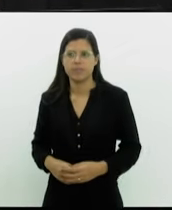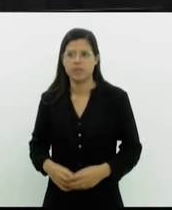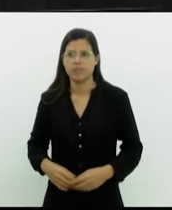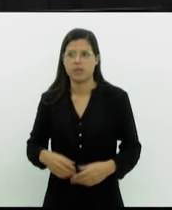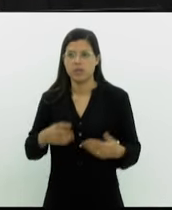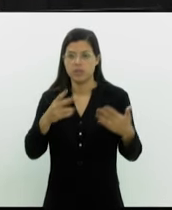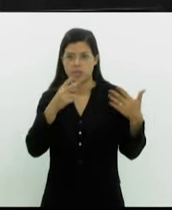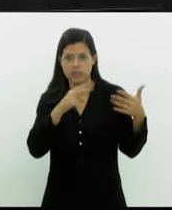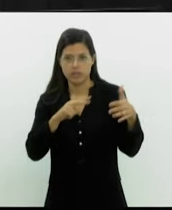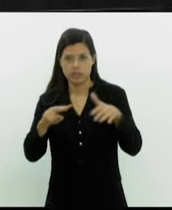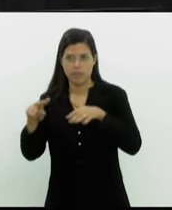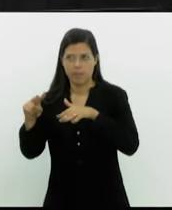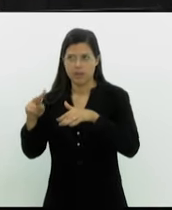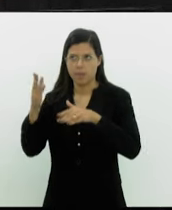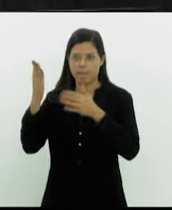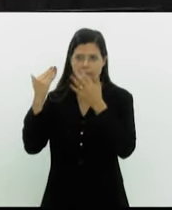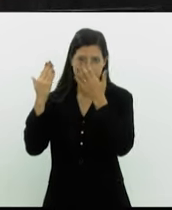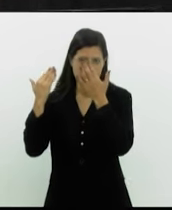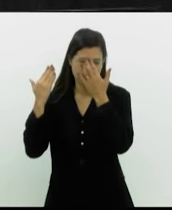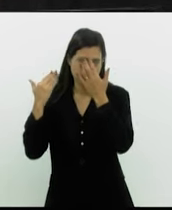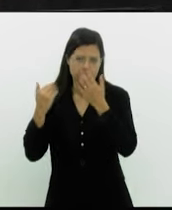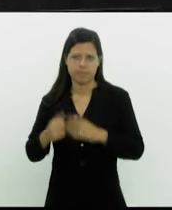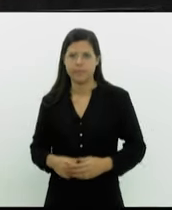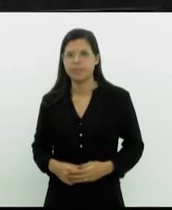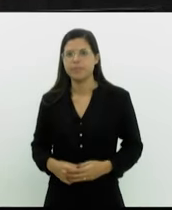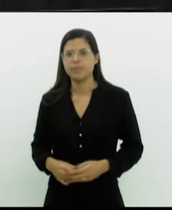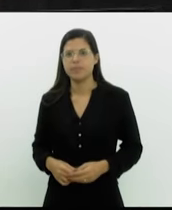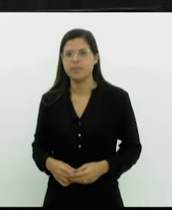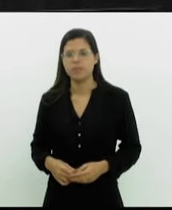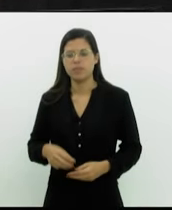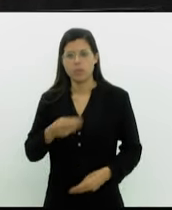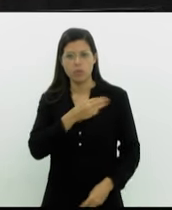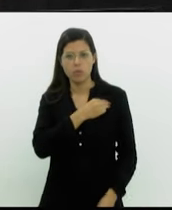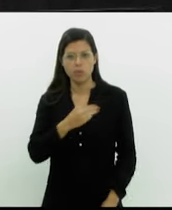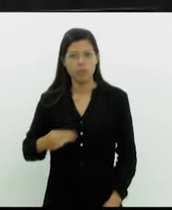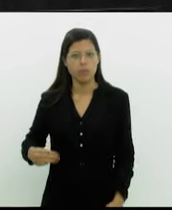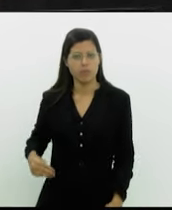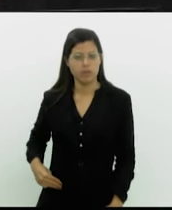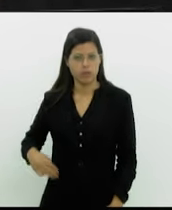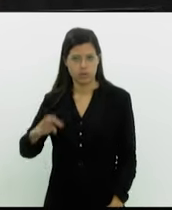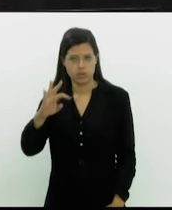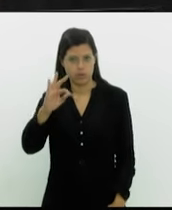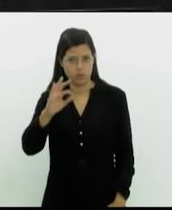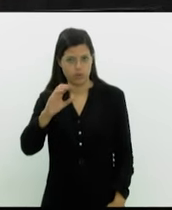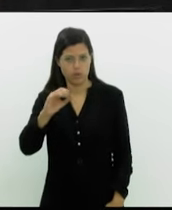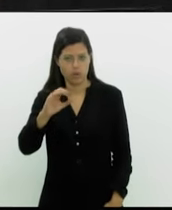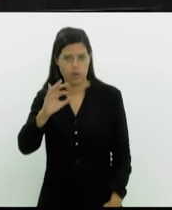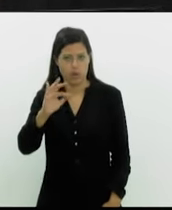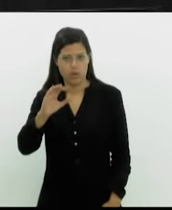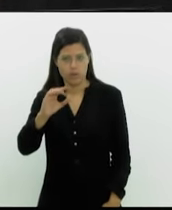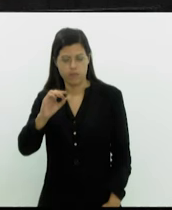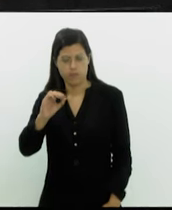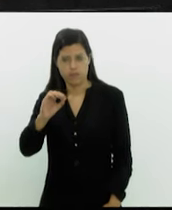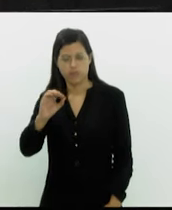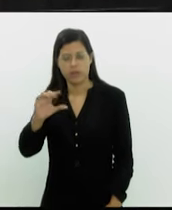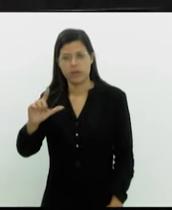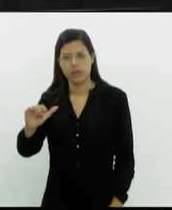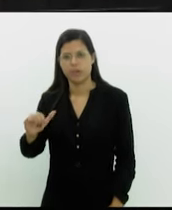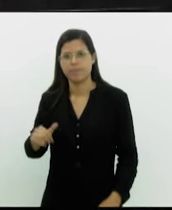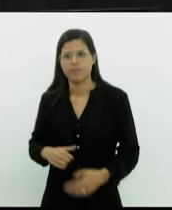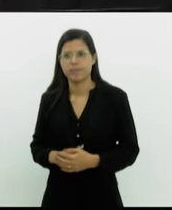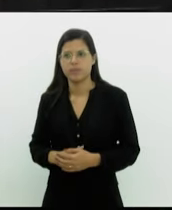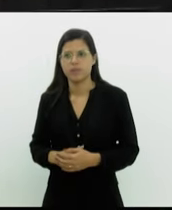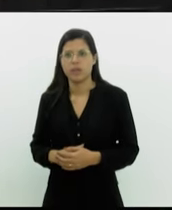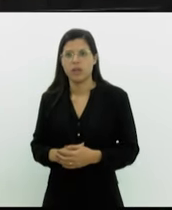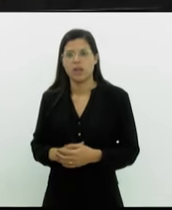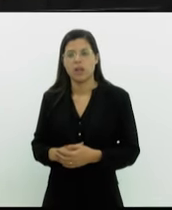desculpe, na semana passada, o ministro Dias Toffoli concedeu